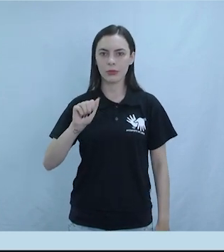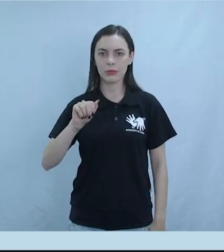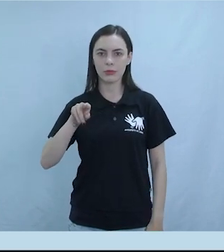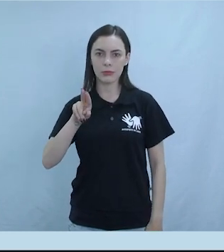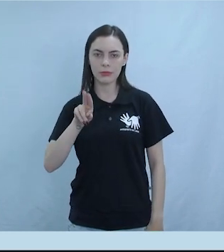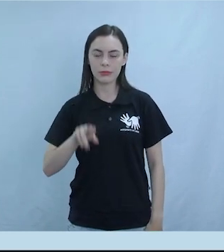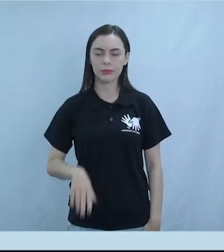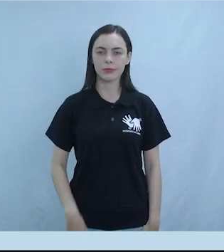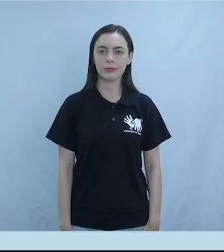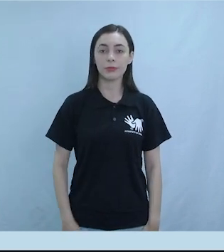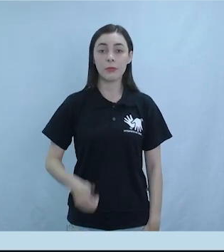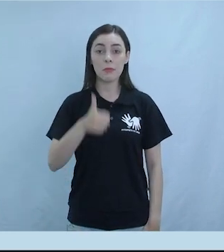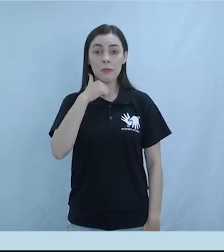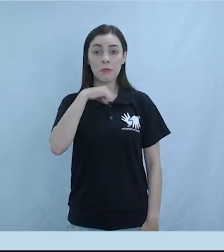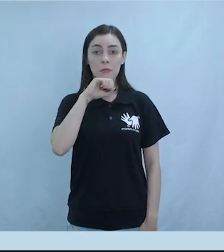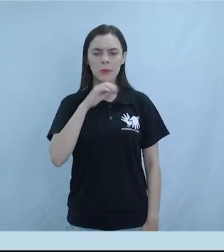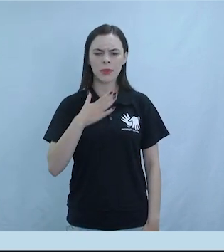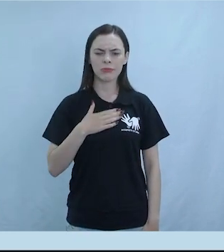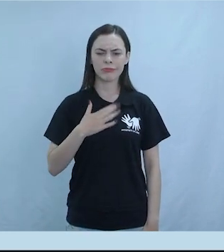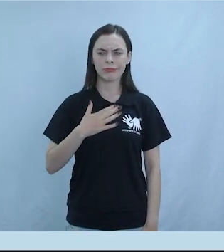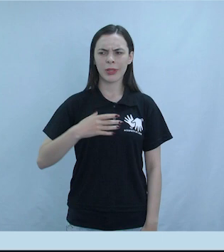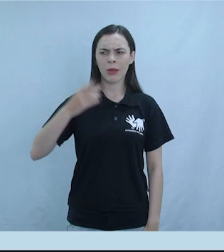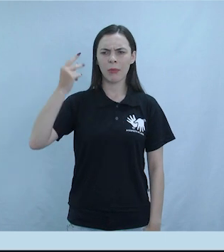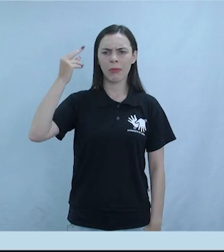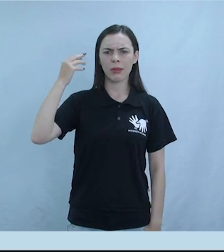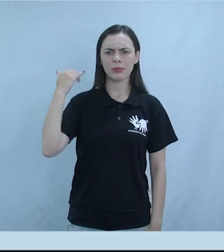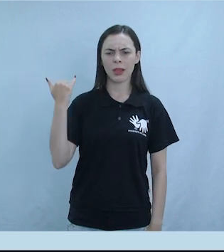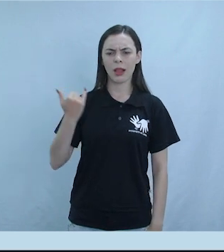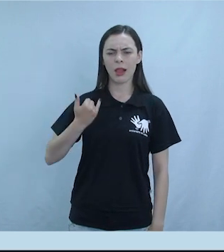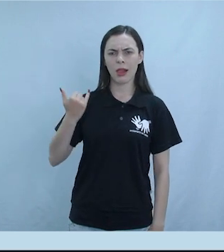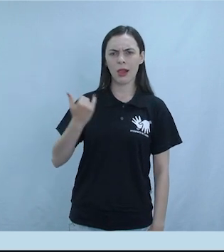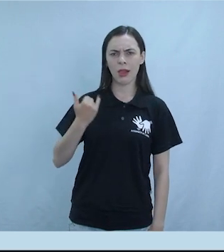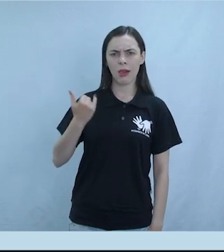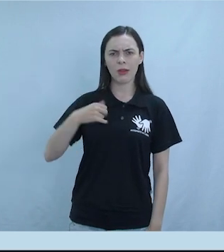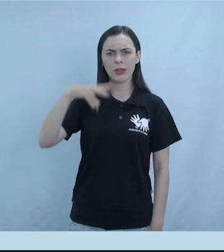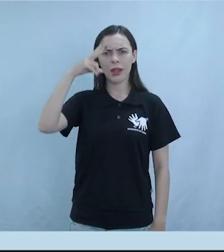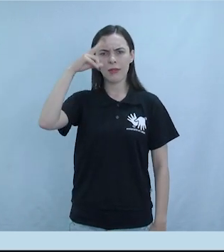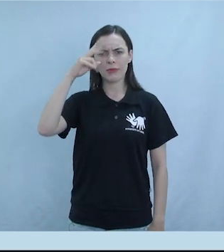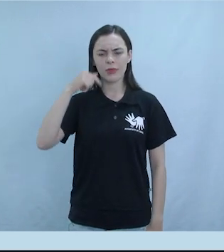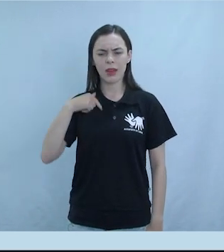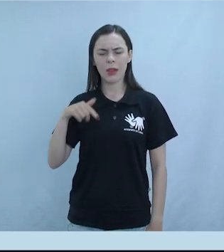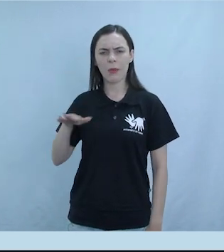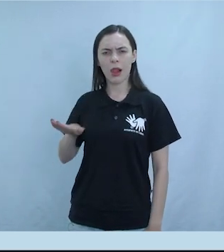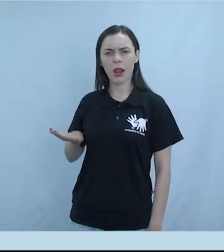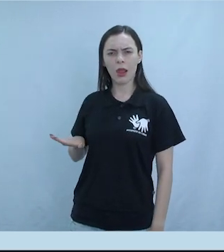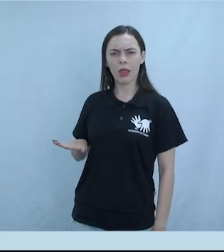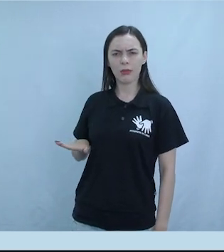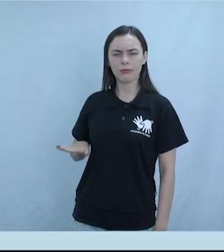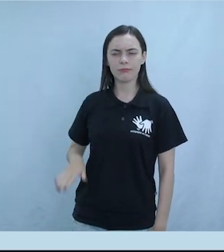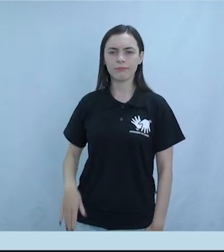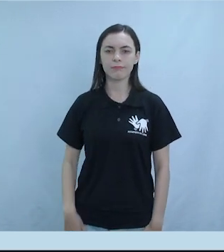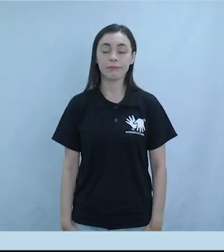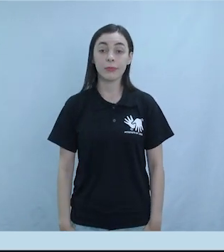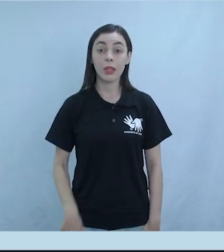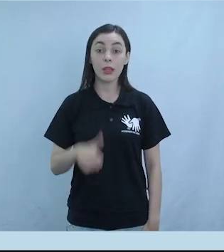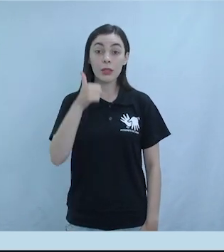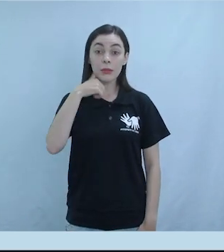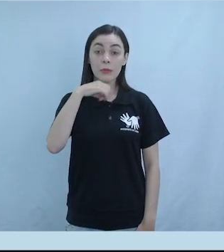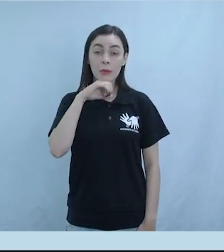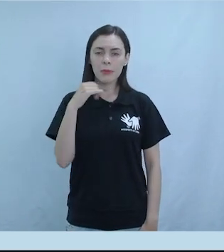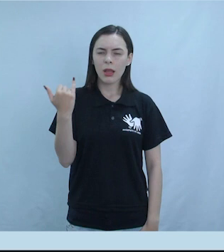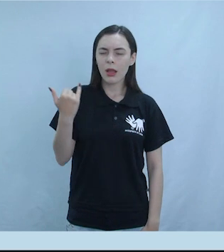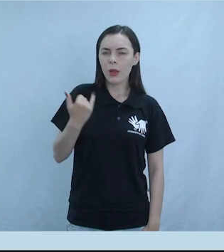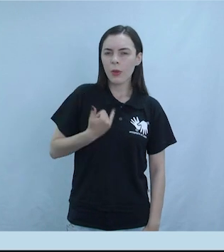Sevchenko. Minha mãe contava esta história quando eu era pequeno.